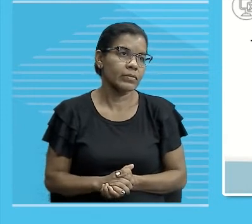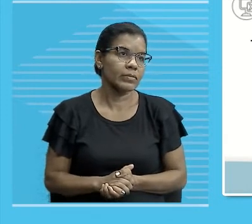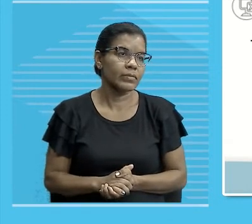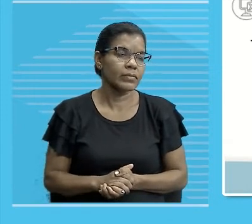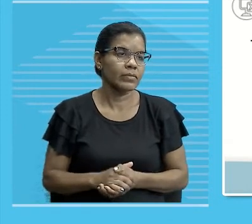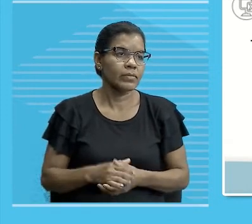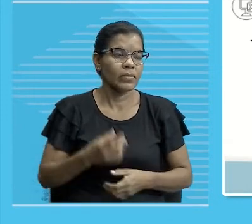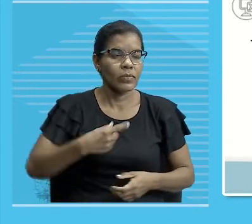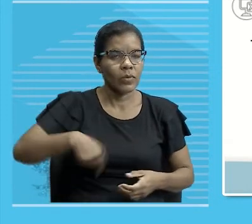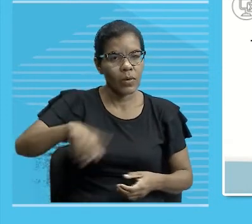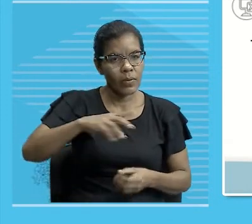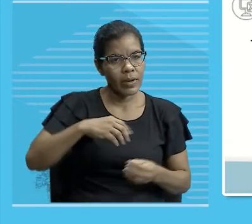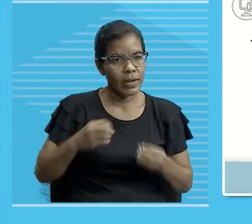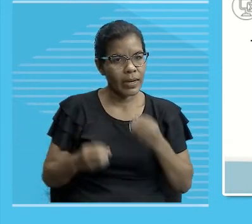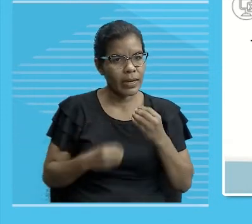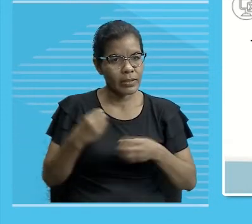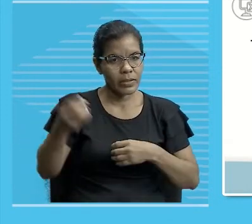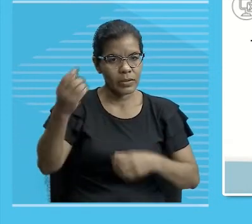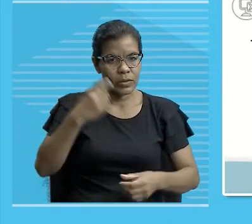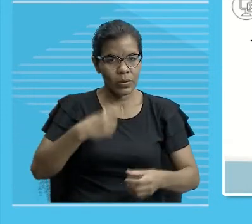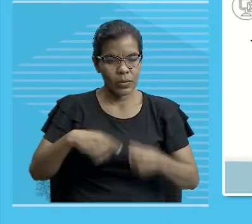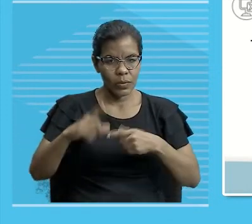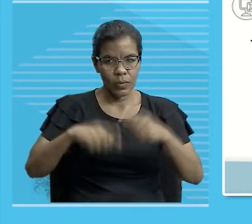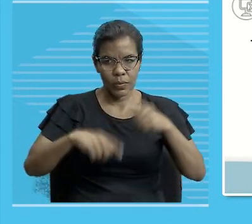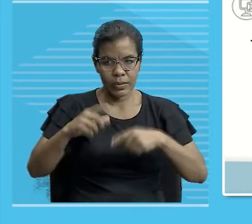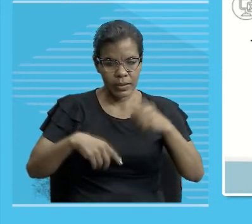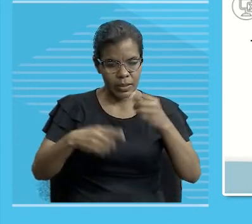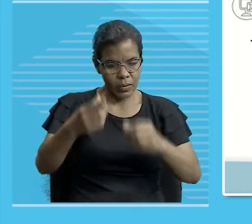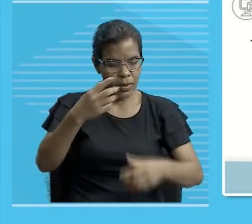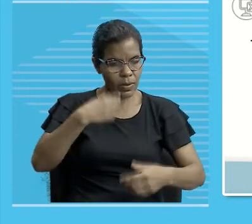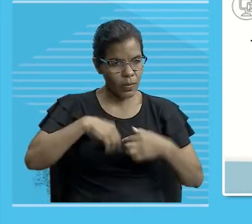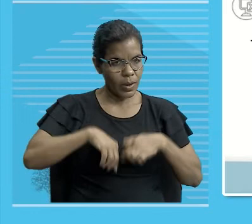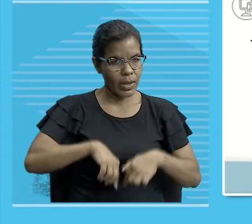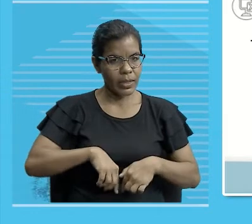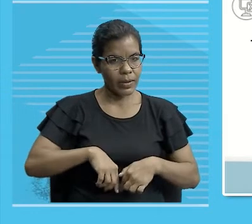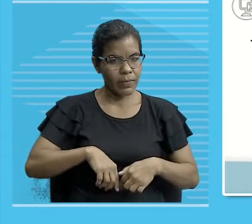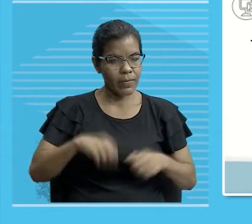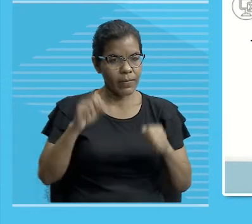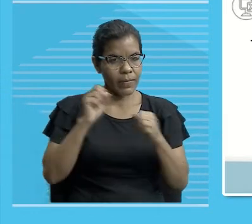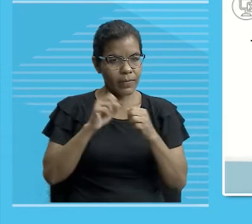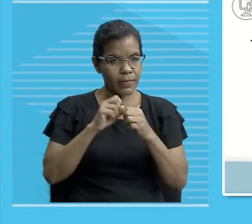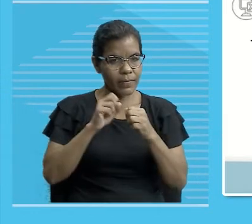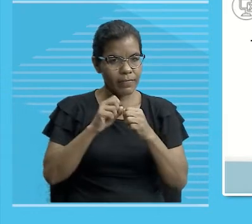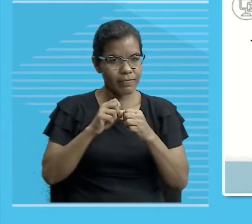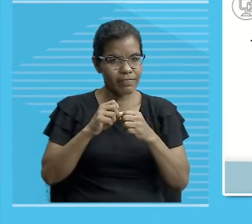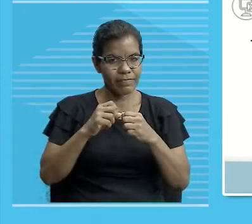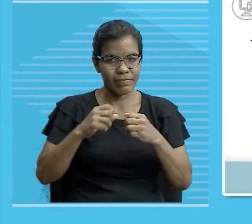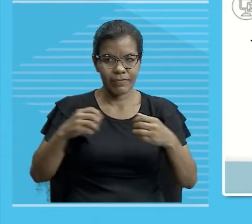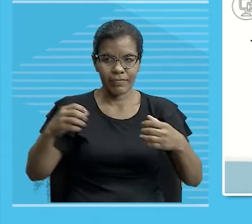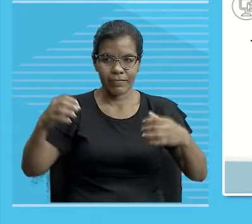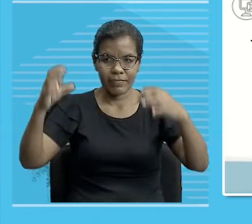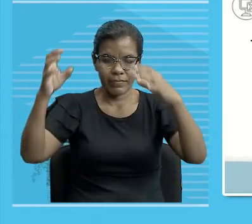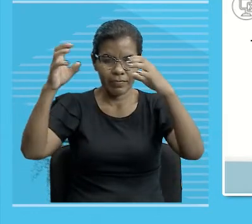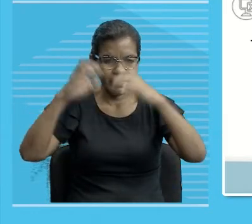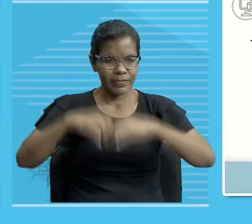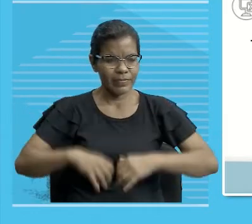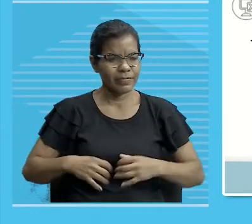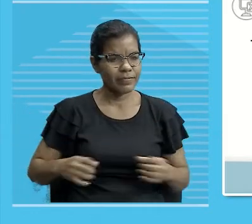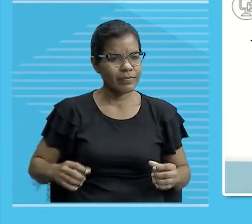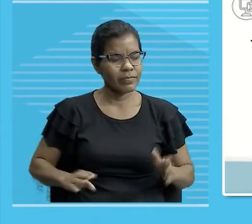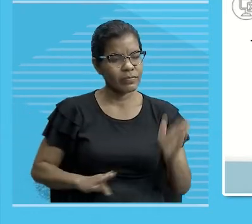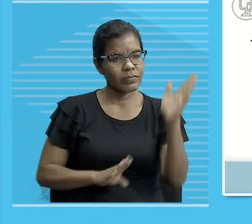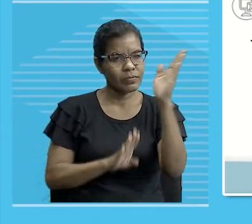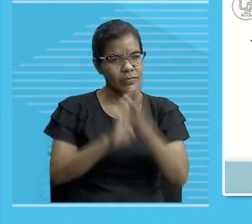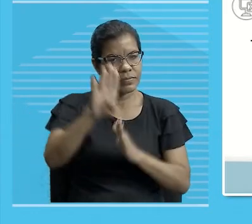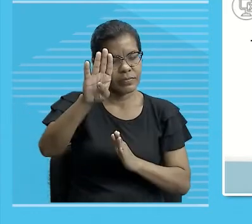droga, toda e qualquer substância, quando entra no organismo, provoca depressão, uma alteração, qualquer que